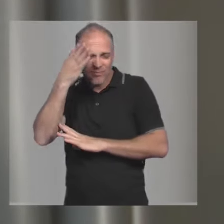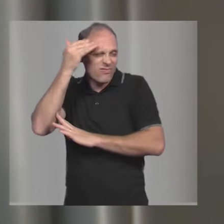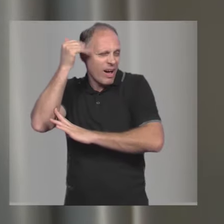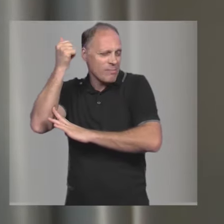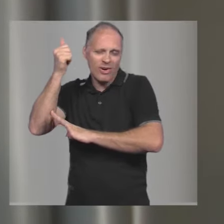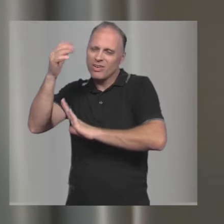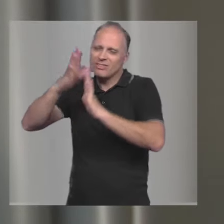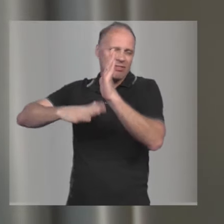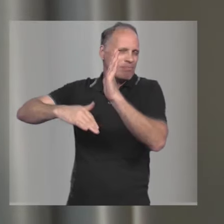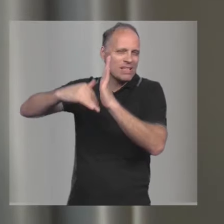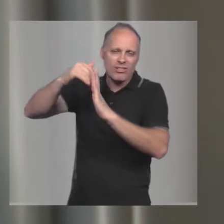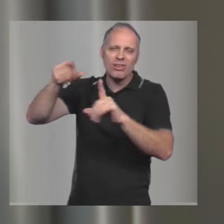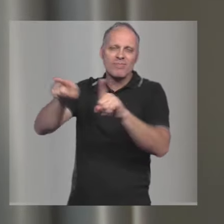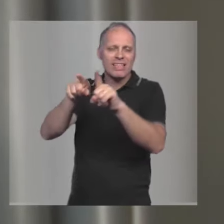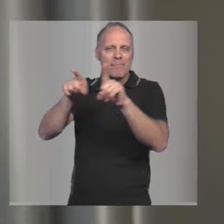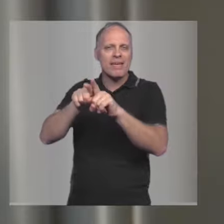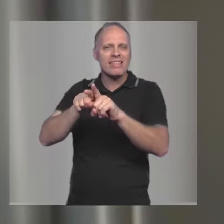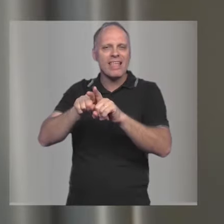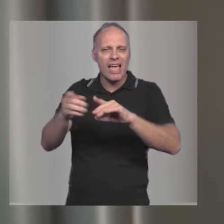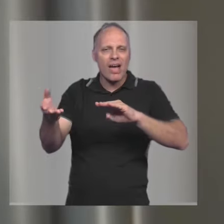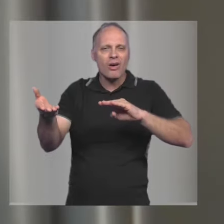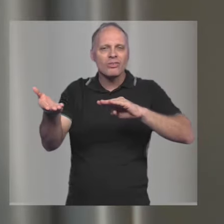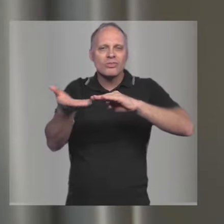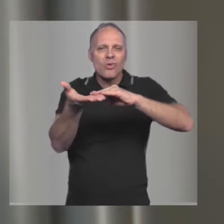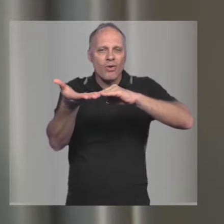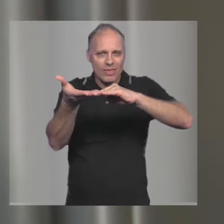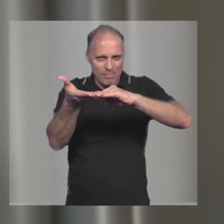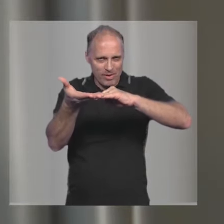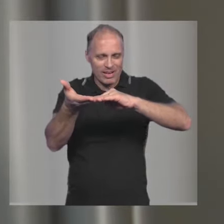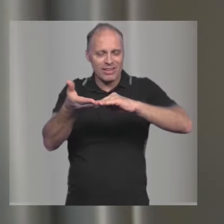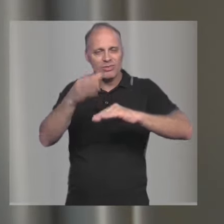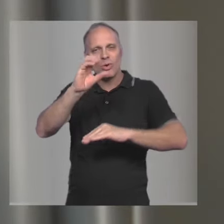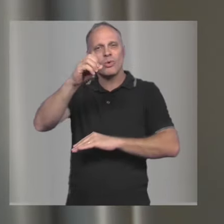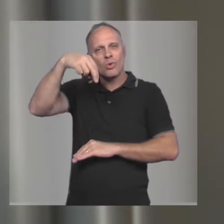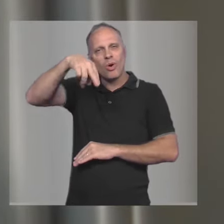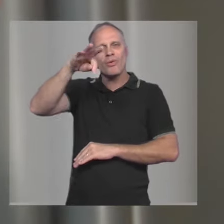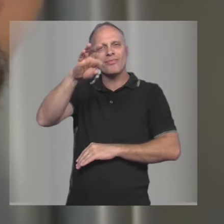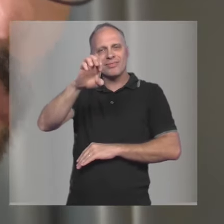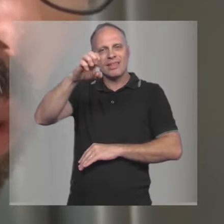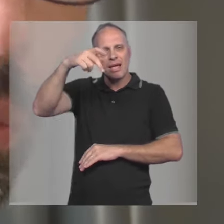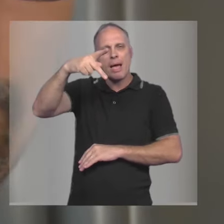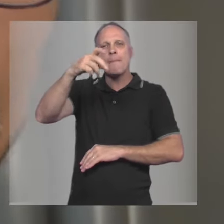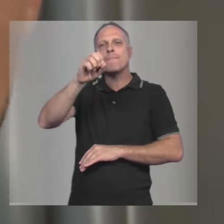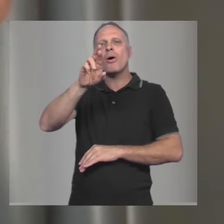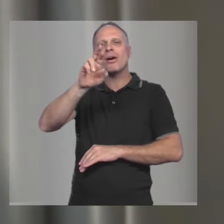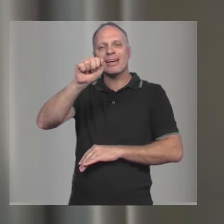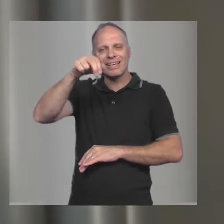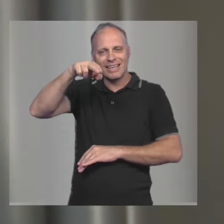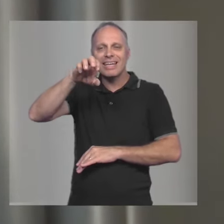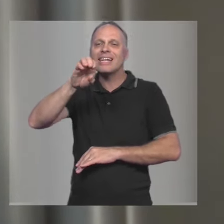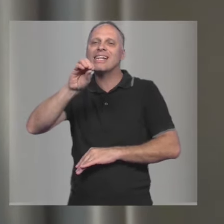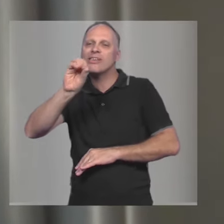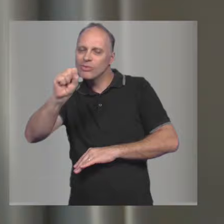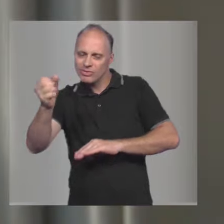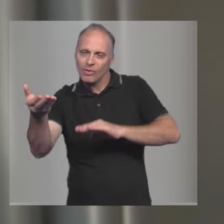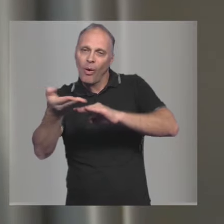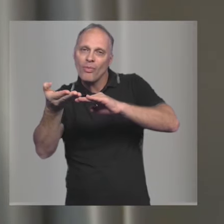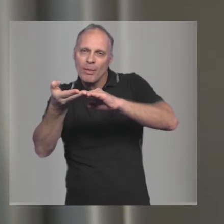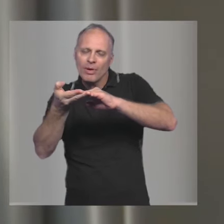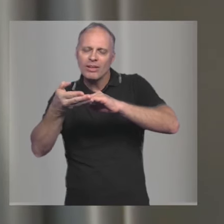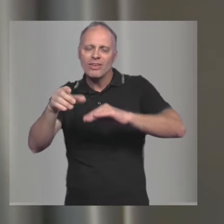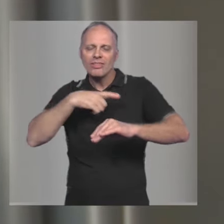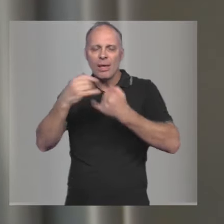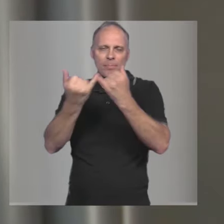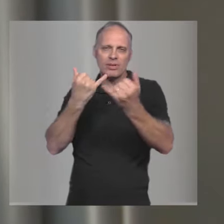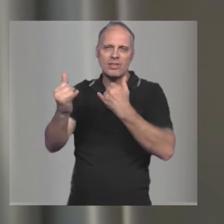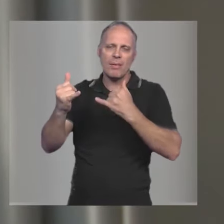grandes pintores, mas tem contemporâneos, eu acho que é importante isso, não adianta muito a gente valorizar depois de morto. Tem